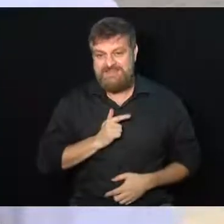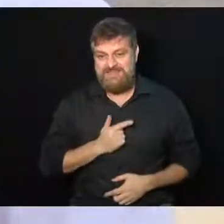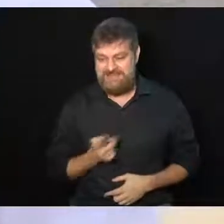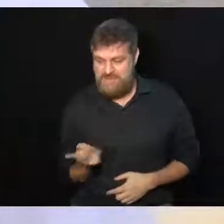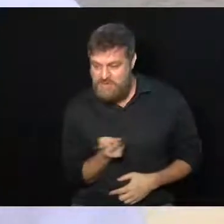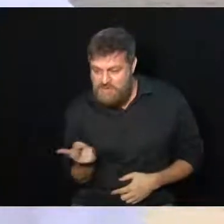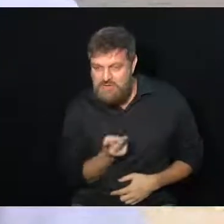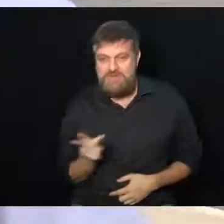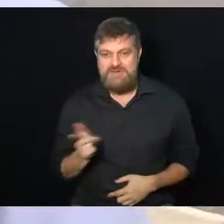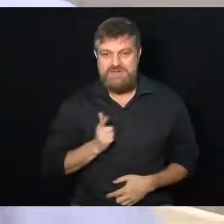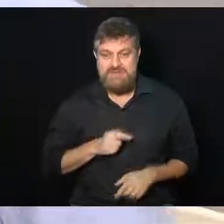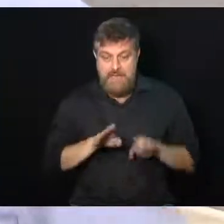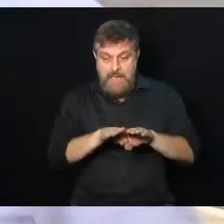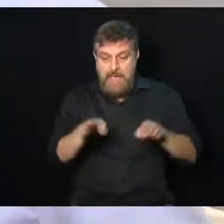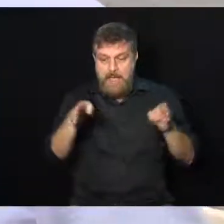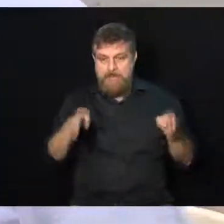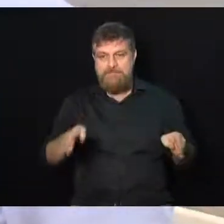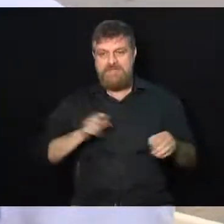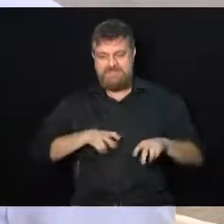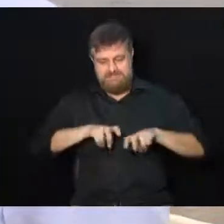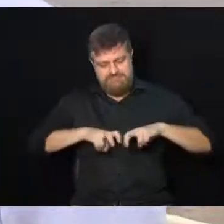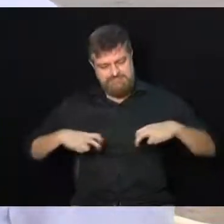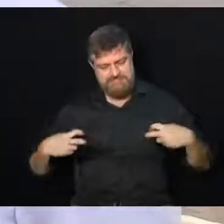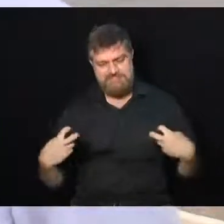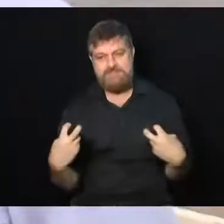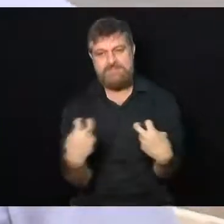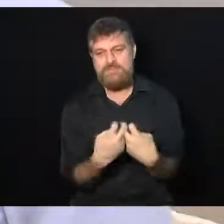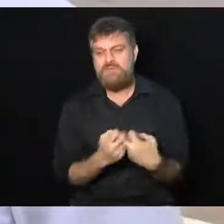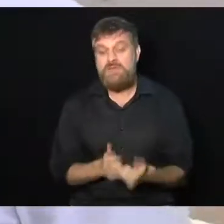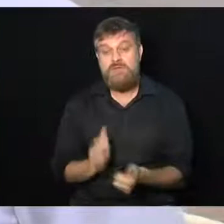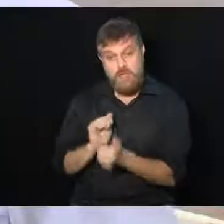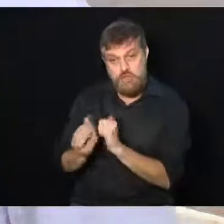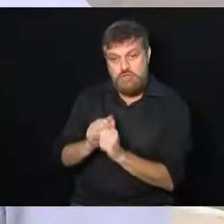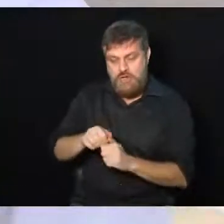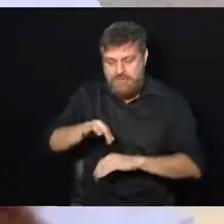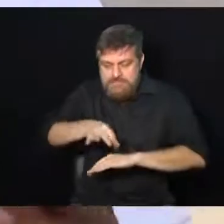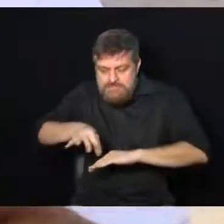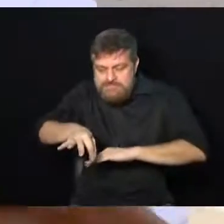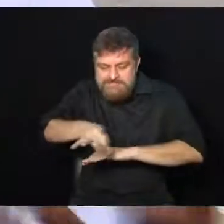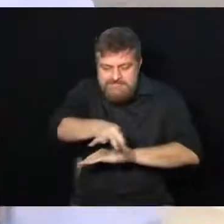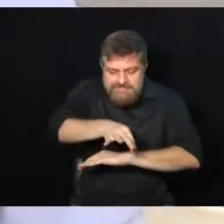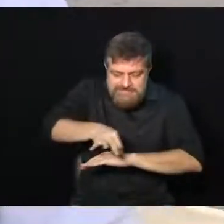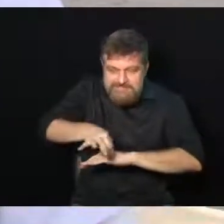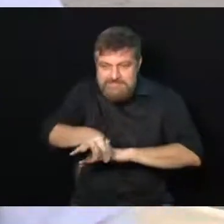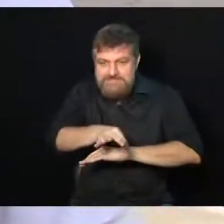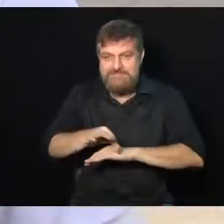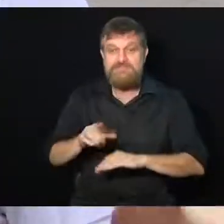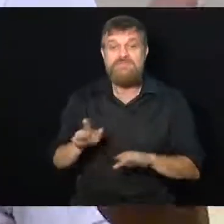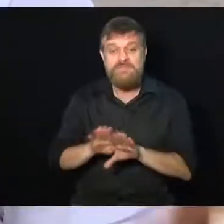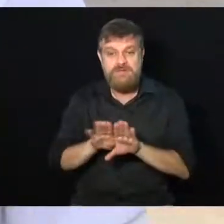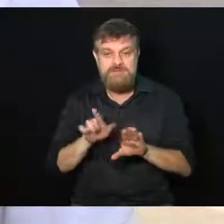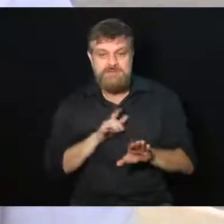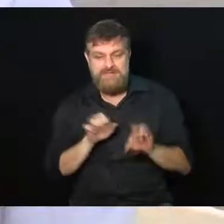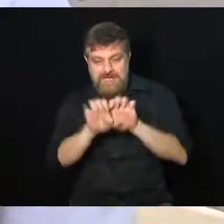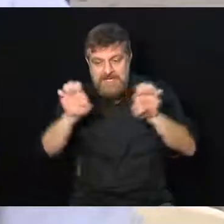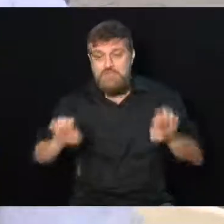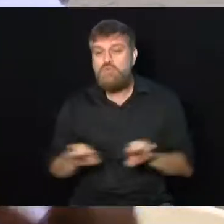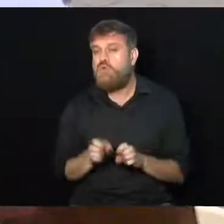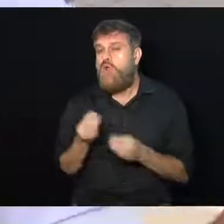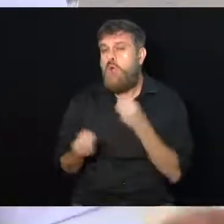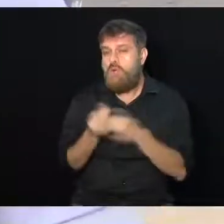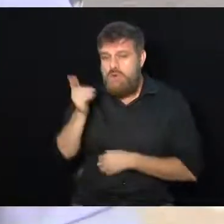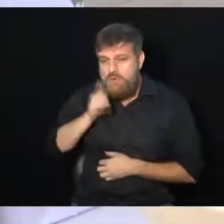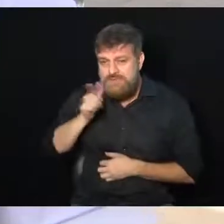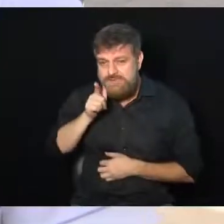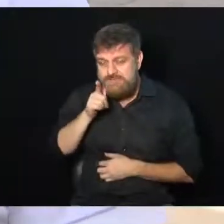das churrasqueiras, as mesas, os bancos, as mesas de jogos, né? E toda essa infraestrutura só foi possível por conta